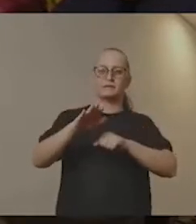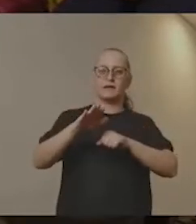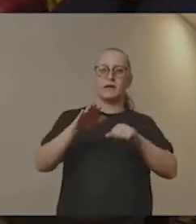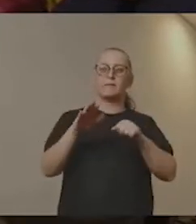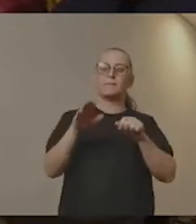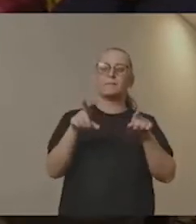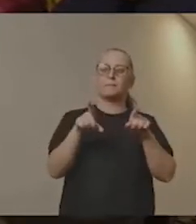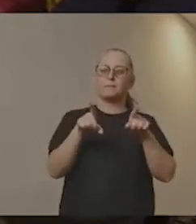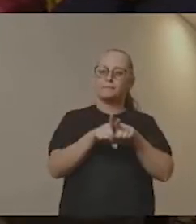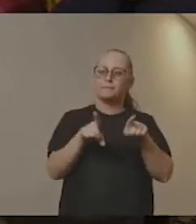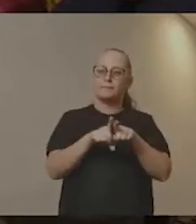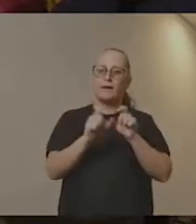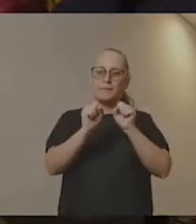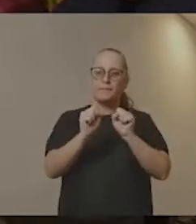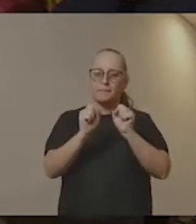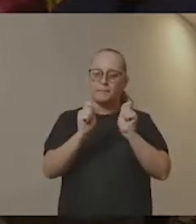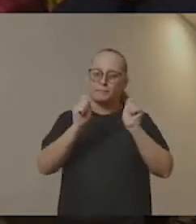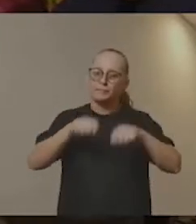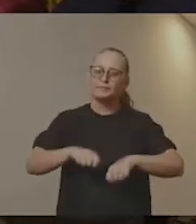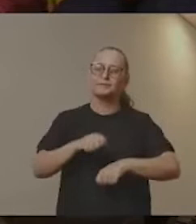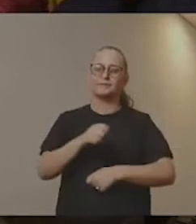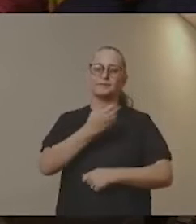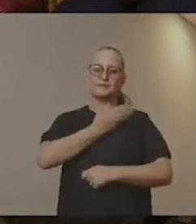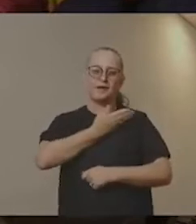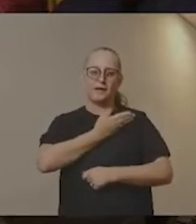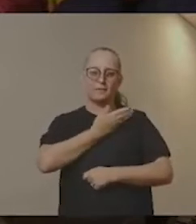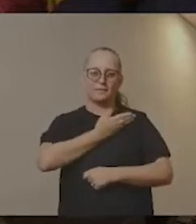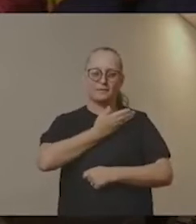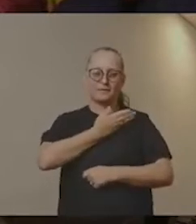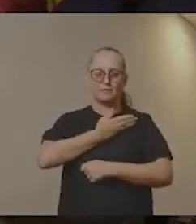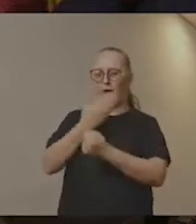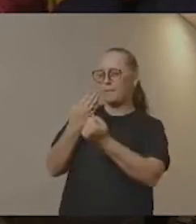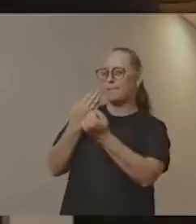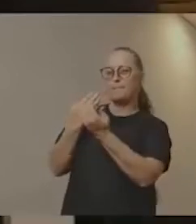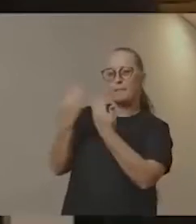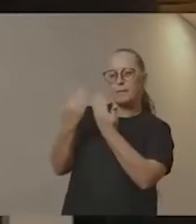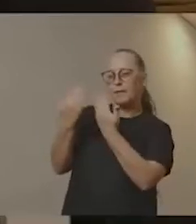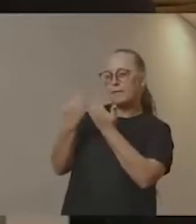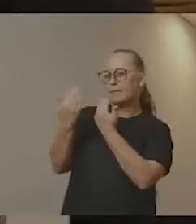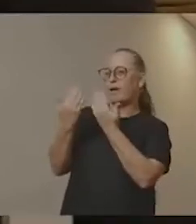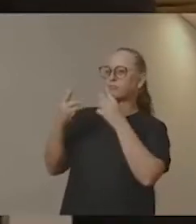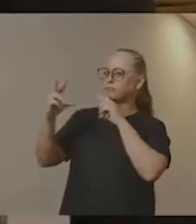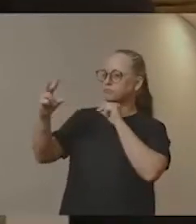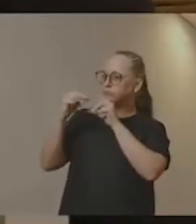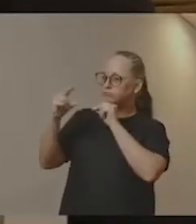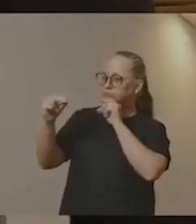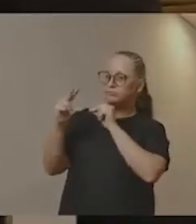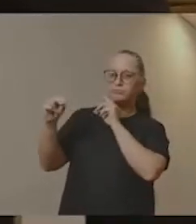professor de matemática, sobre investimentos, talvez, você conversa com seu professor de história, sobre convivência